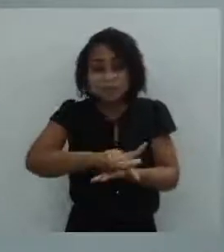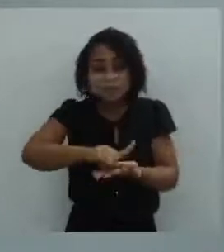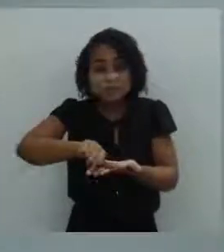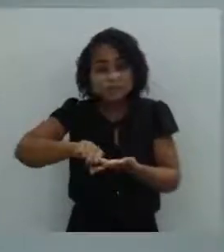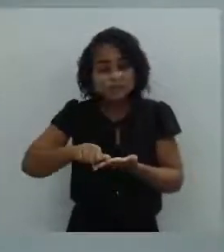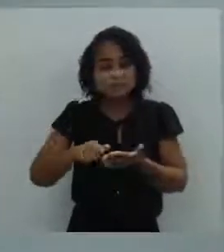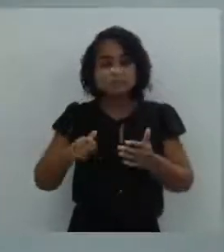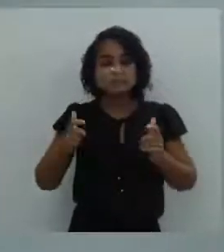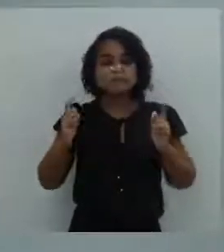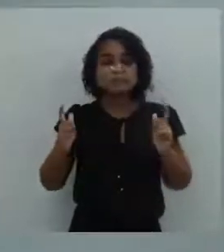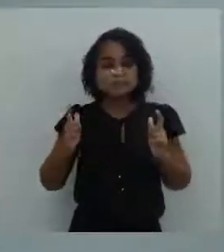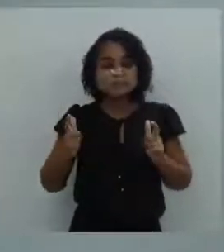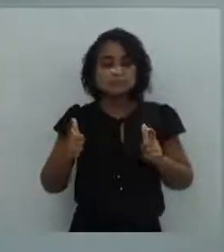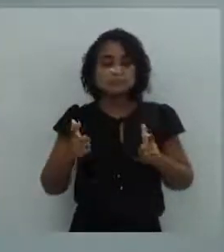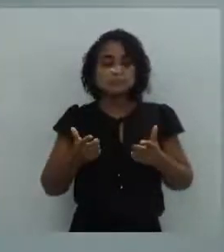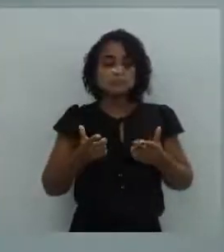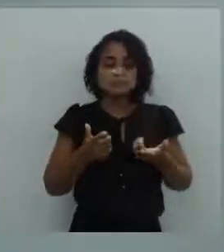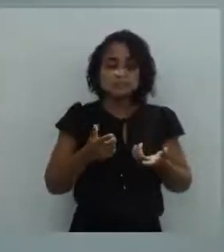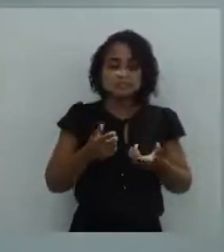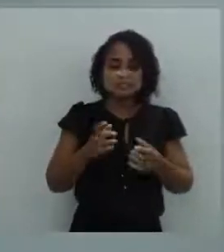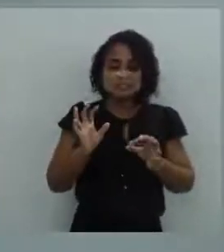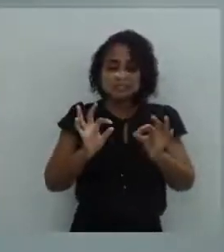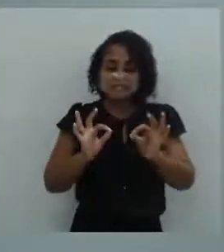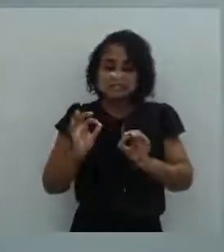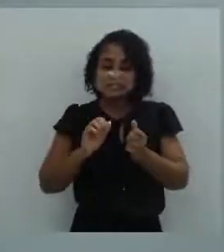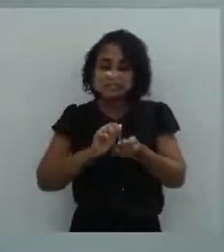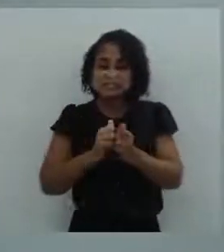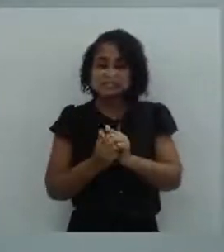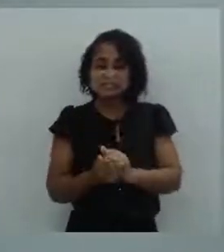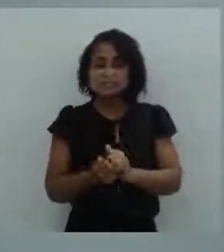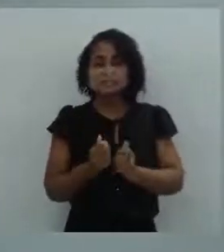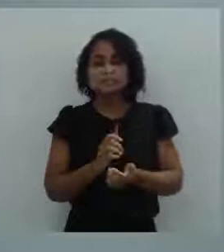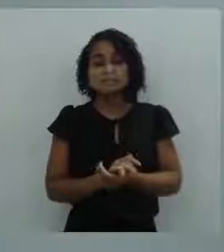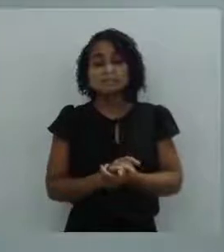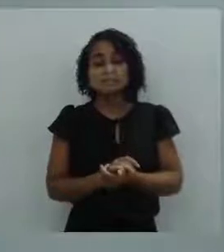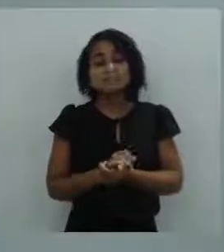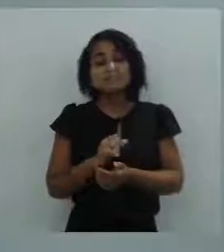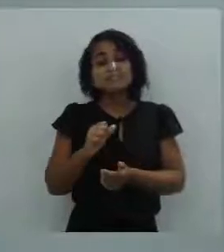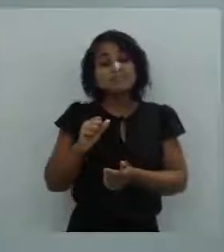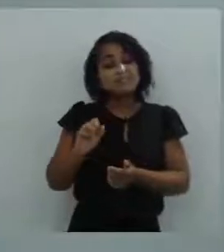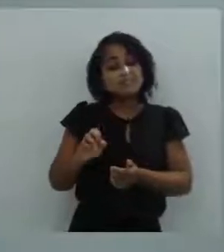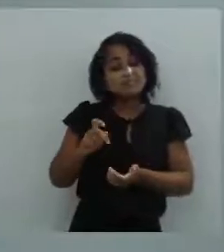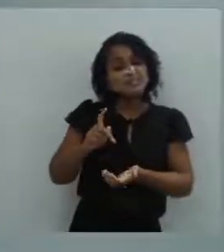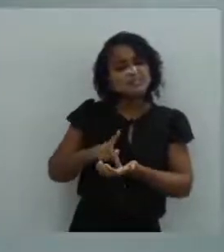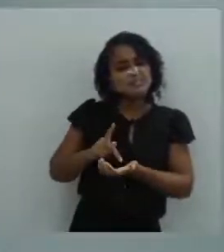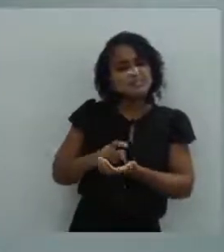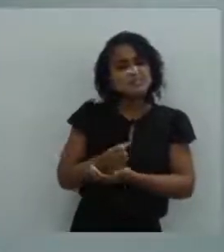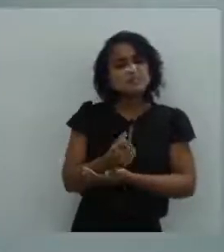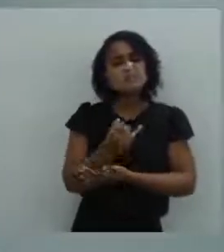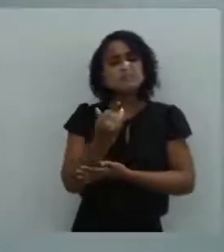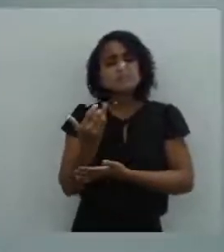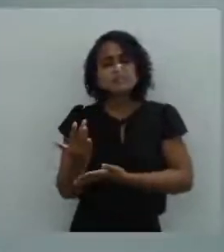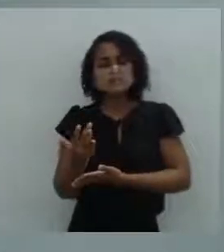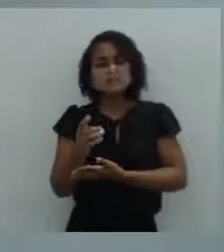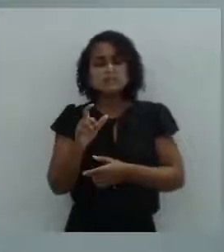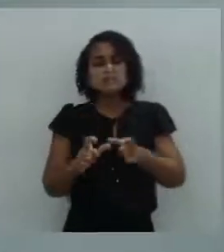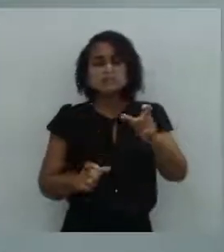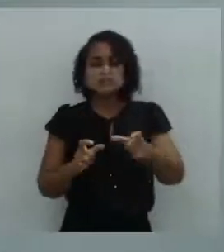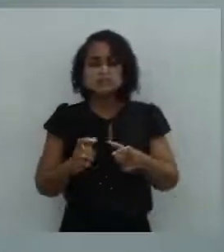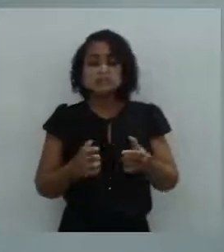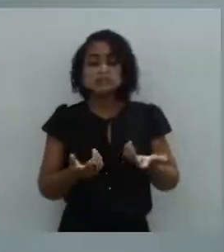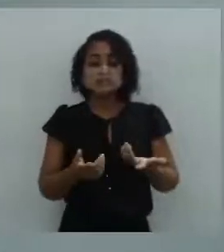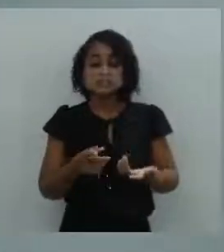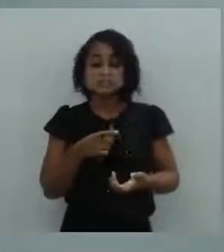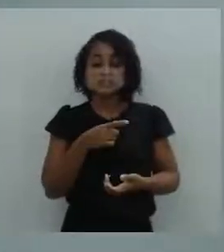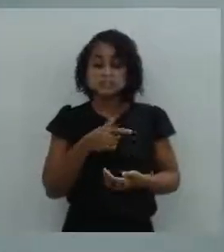área de lazer, se tem, se ela está em condições de atender, se realmente, pela quantidade de pessoas e de jovens e crianças que